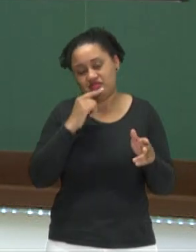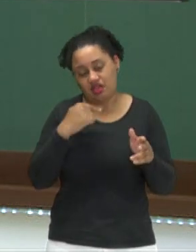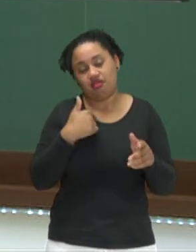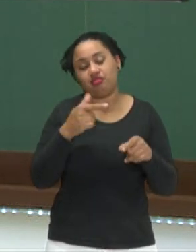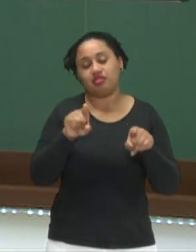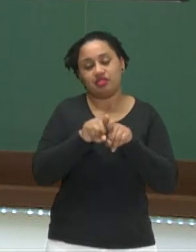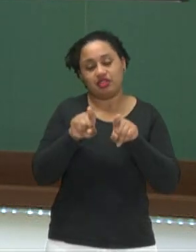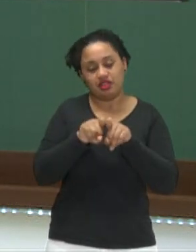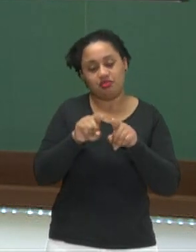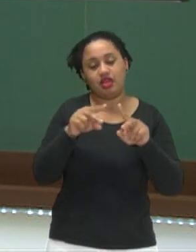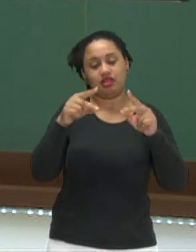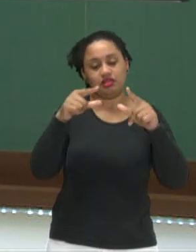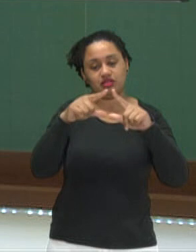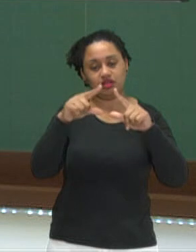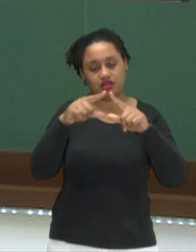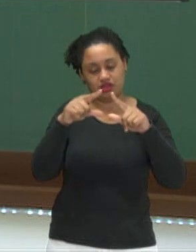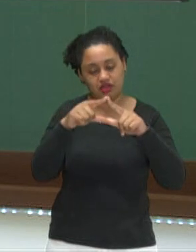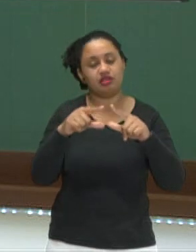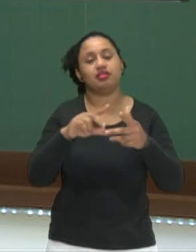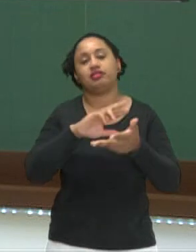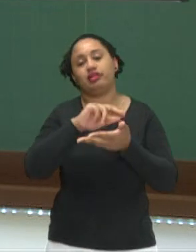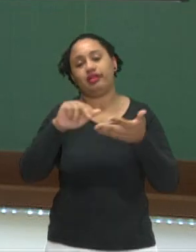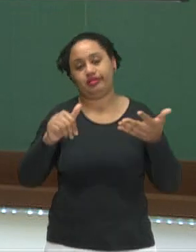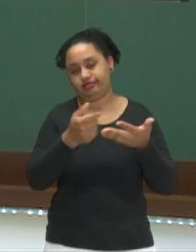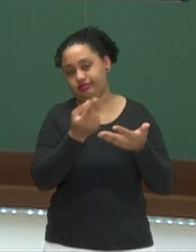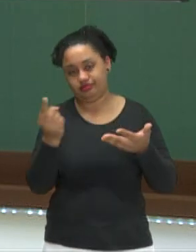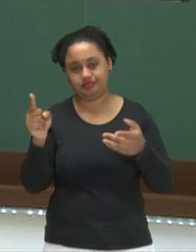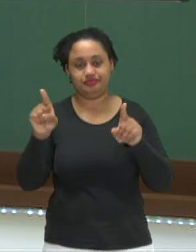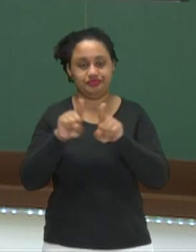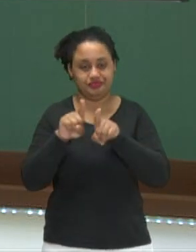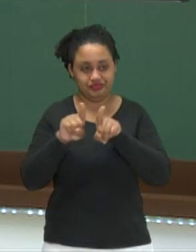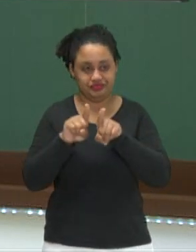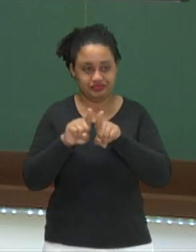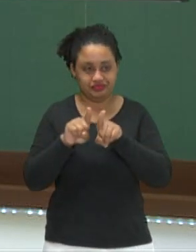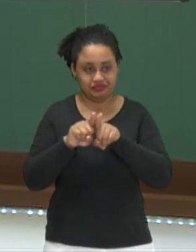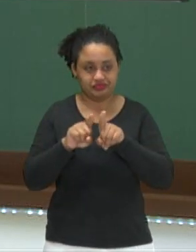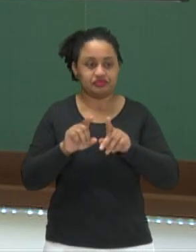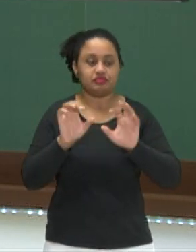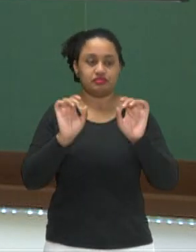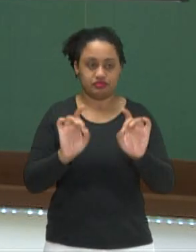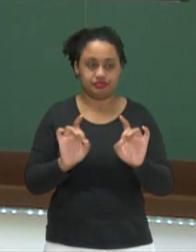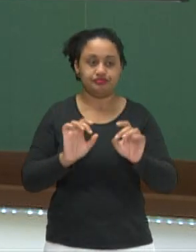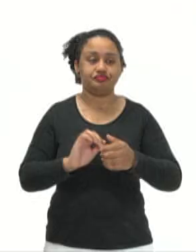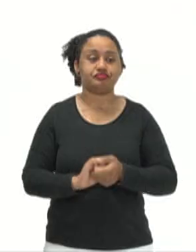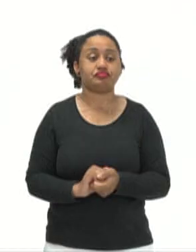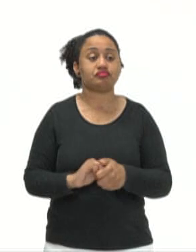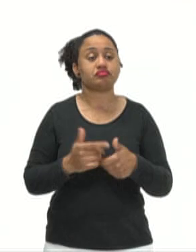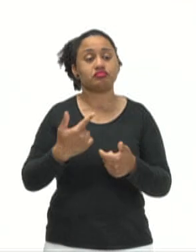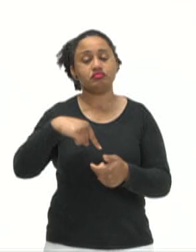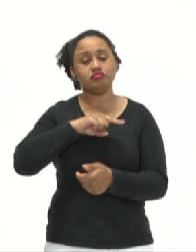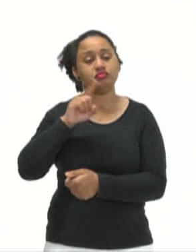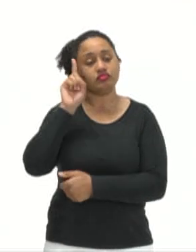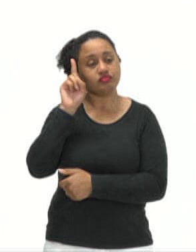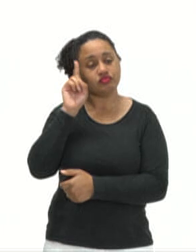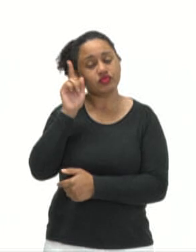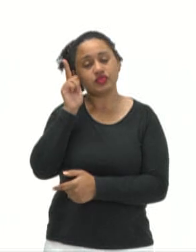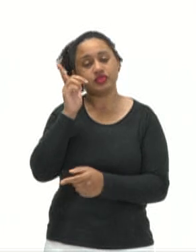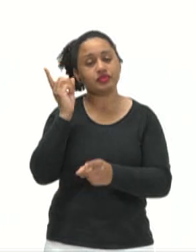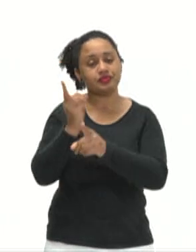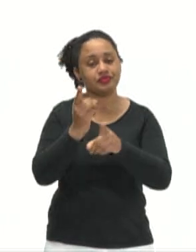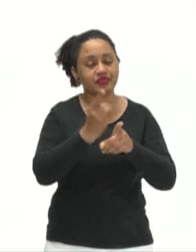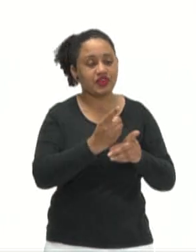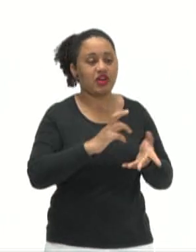mesma coisa é triangular e assim sucessivamente também. Tranquilo? No nosso cotidiano podemos